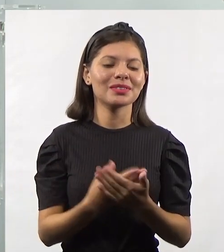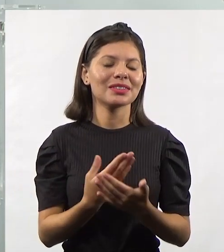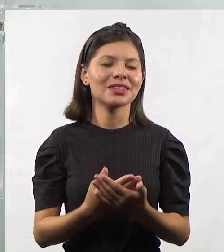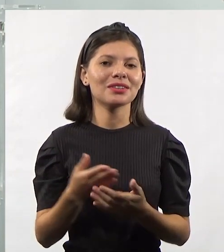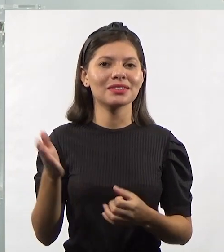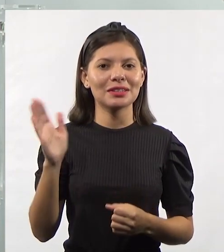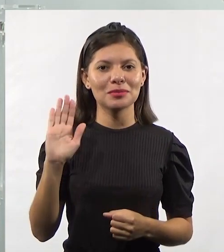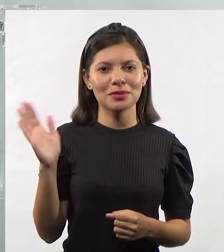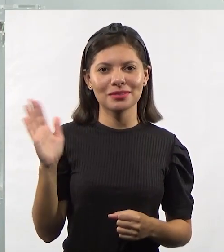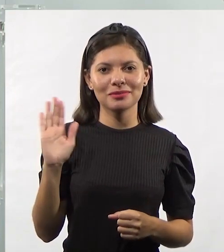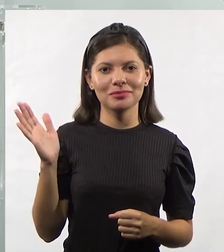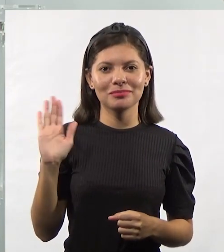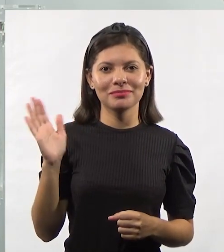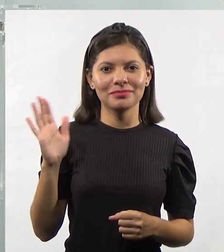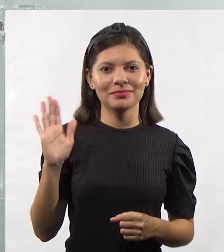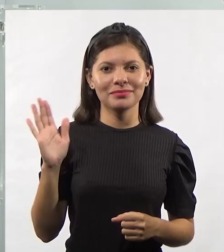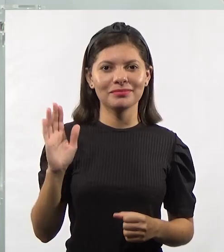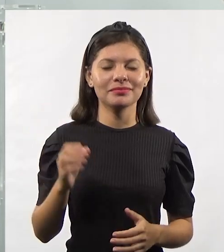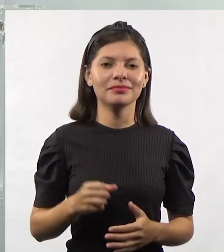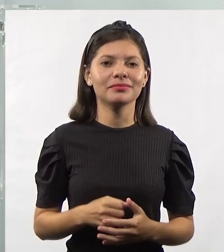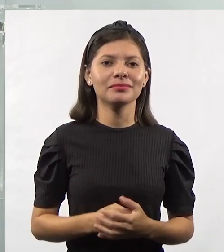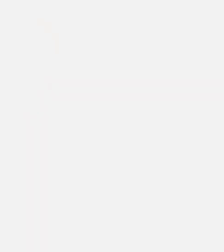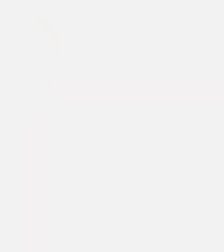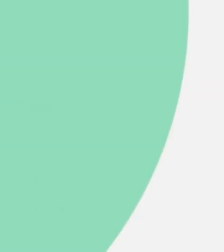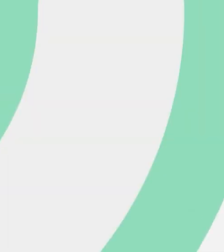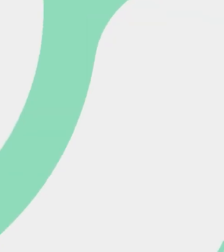episódios até a próxima bonanças